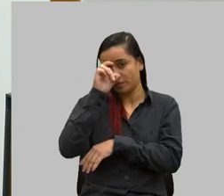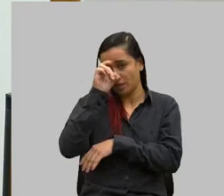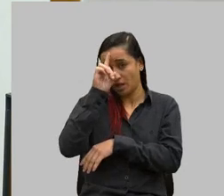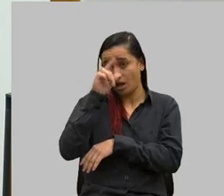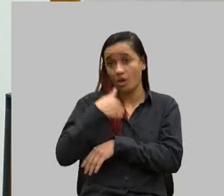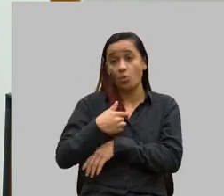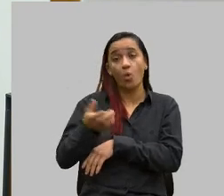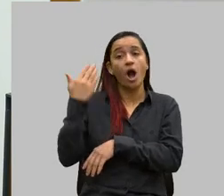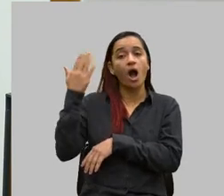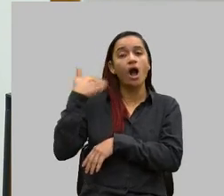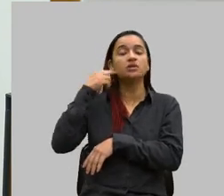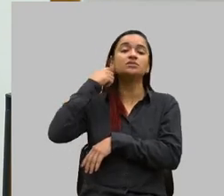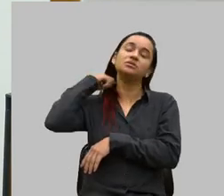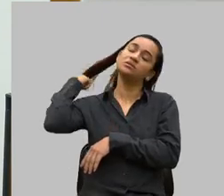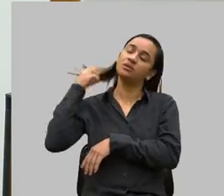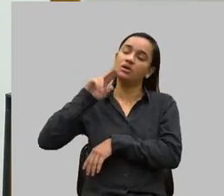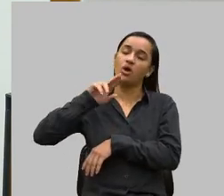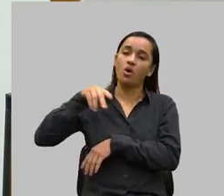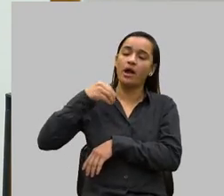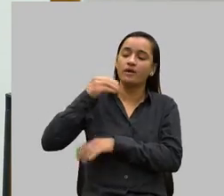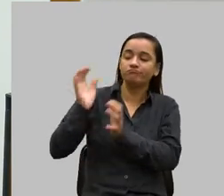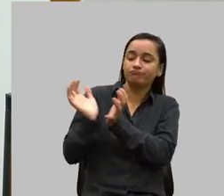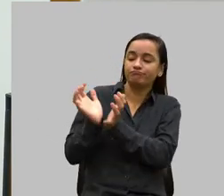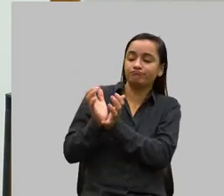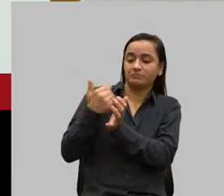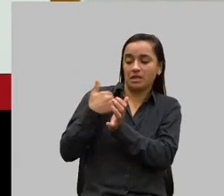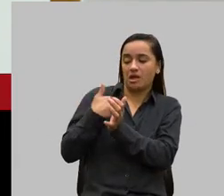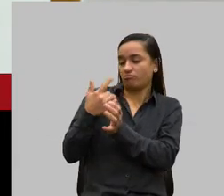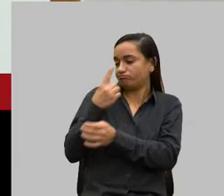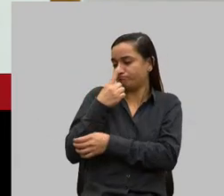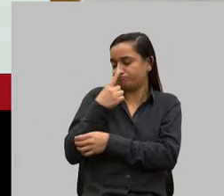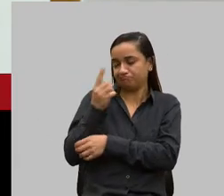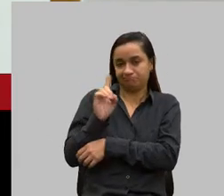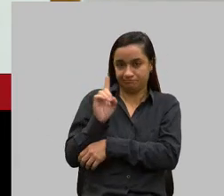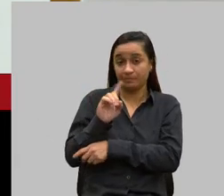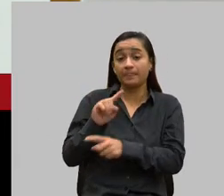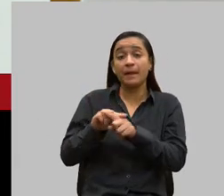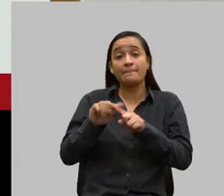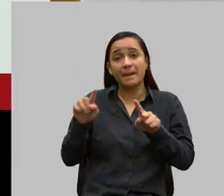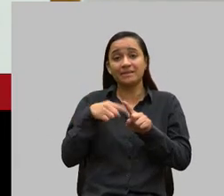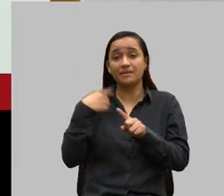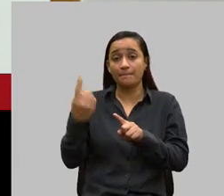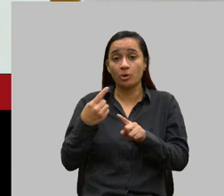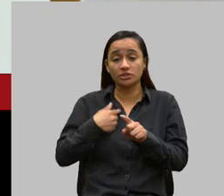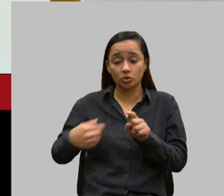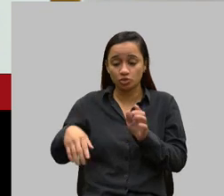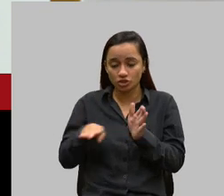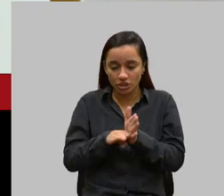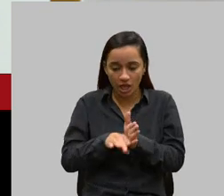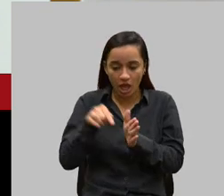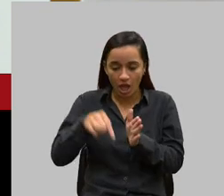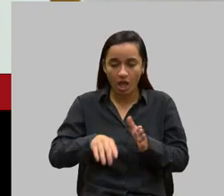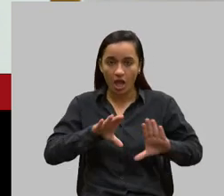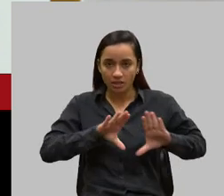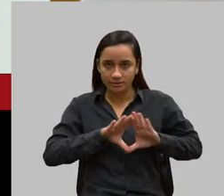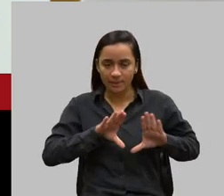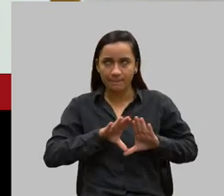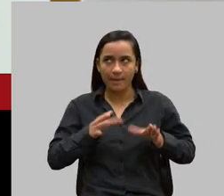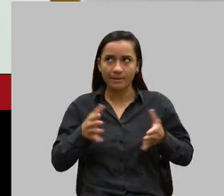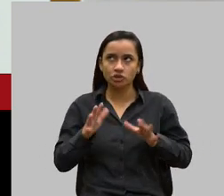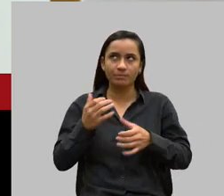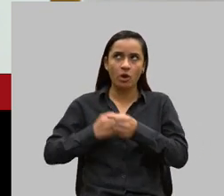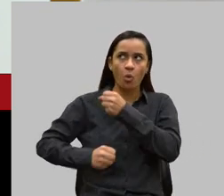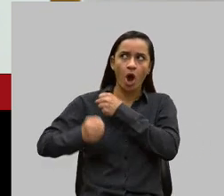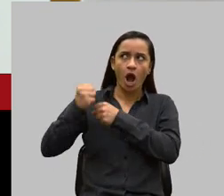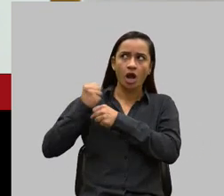mas depois que cheguei a essa casa vi a importância é claro que quase que junto um ano antes